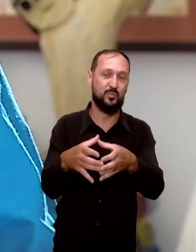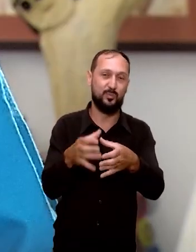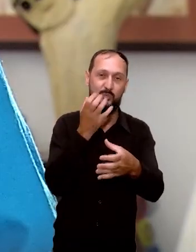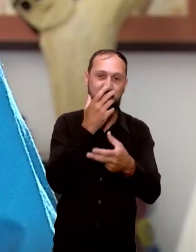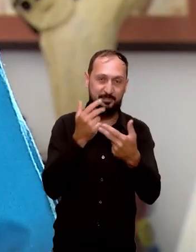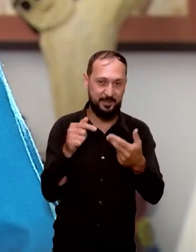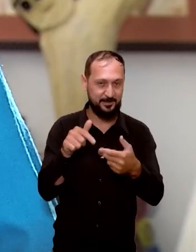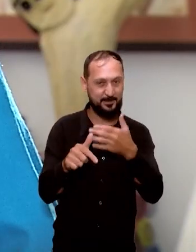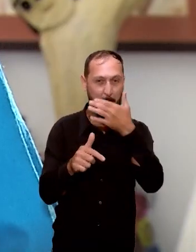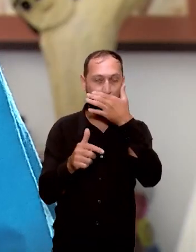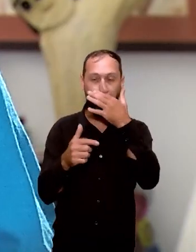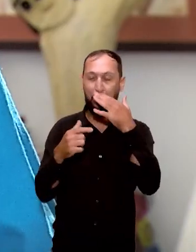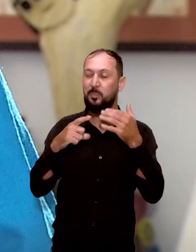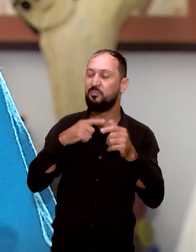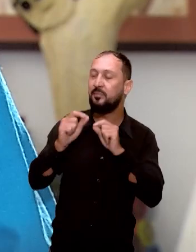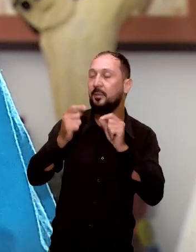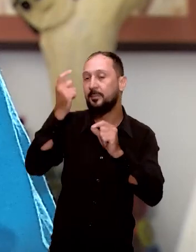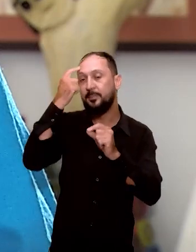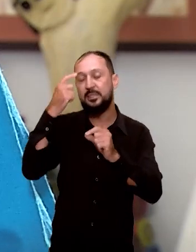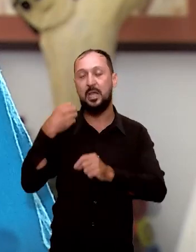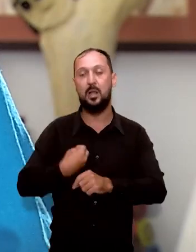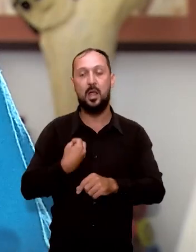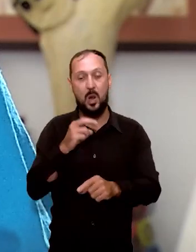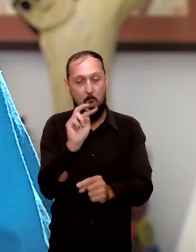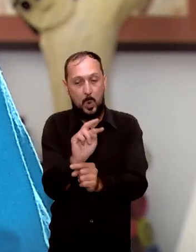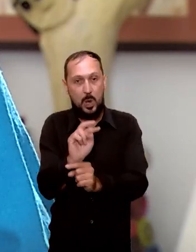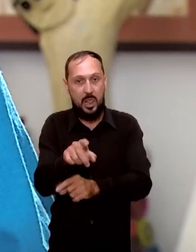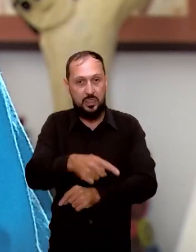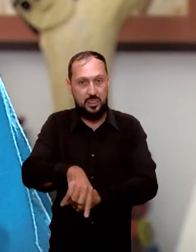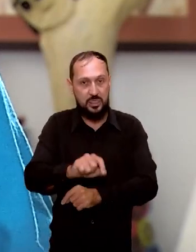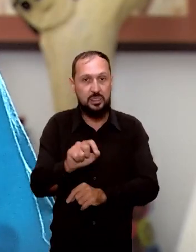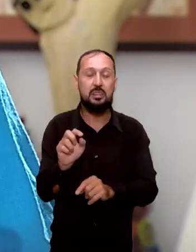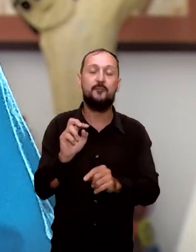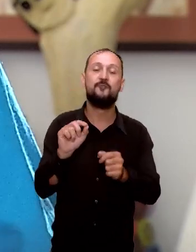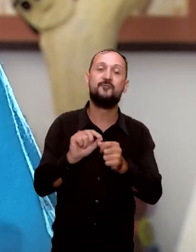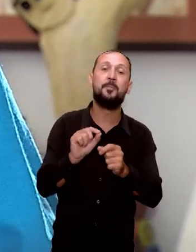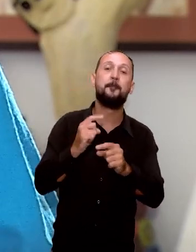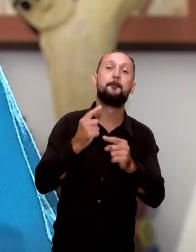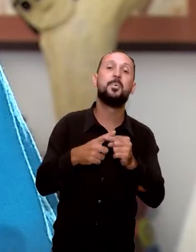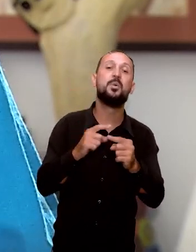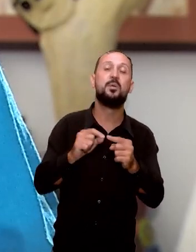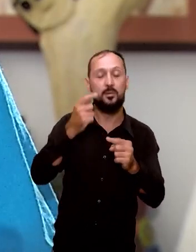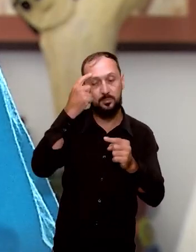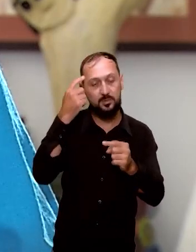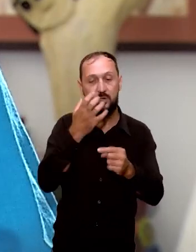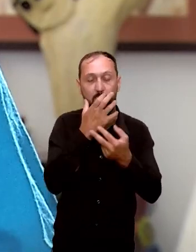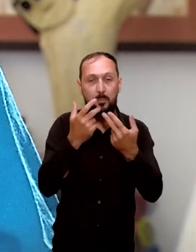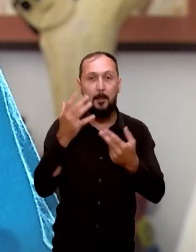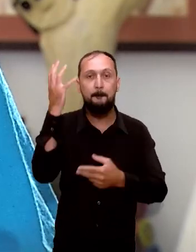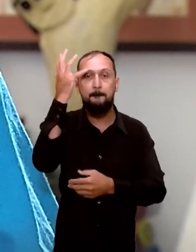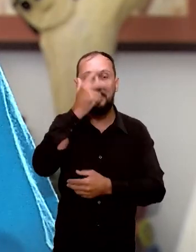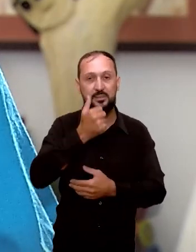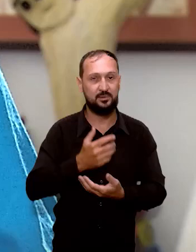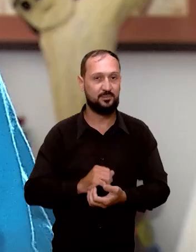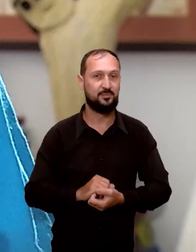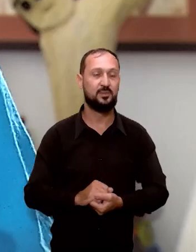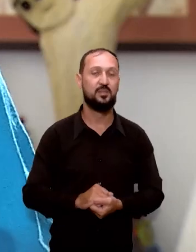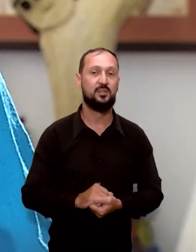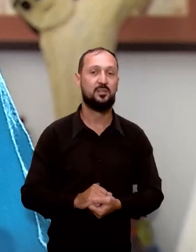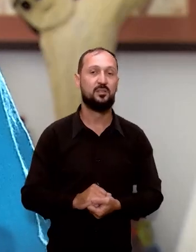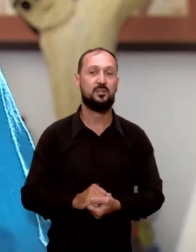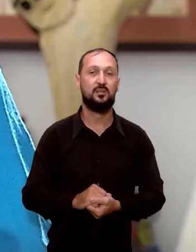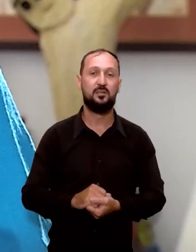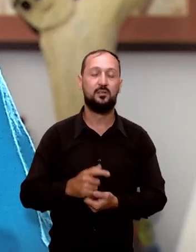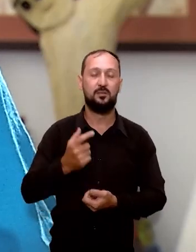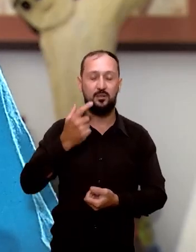espécie. E hoje eu faço, além de pensar na preservação da espécie, eu faço porque eu acho um animal belíssimo,